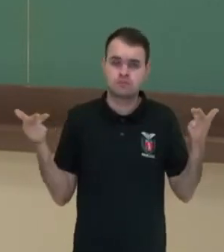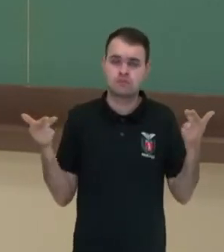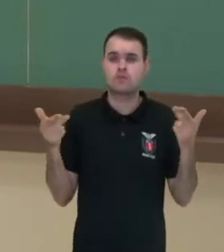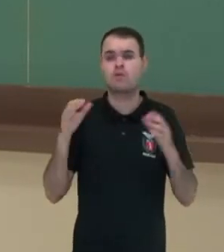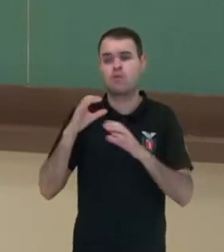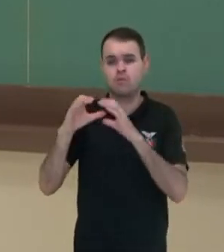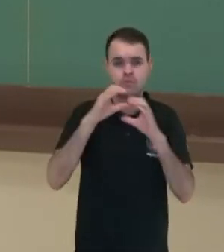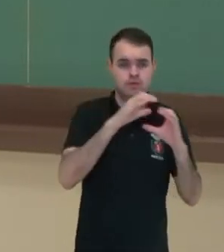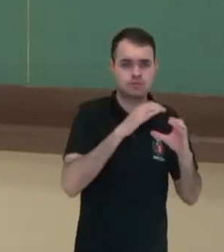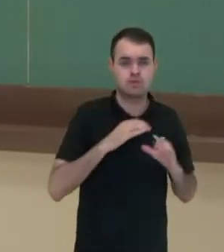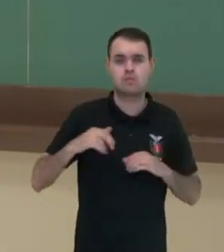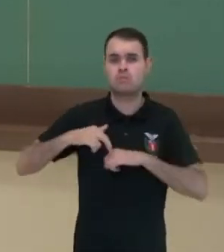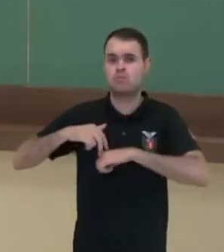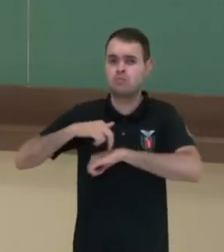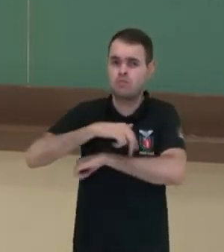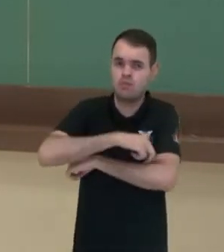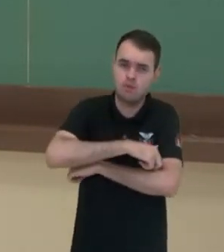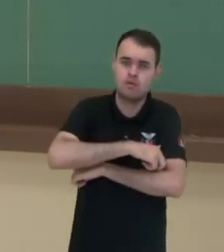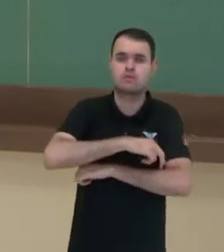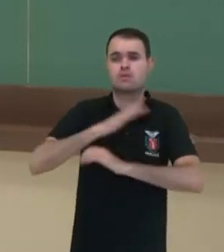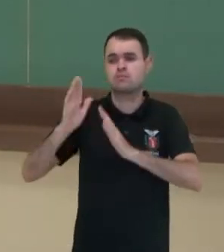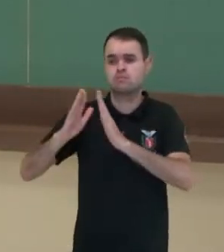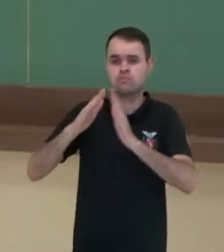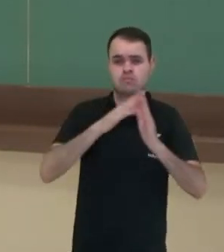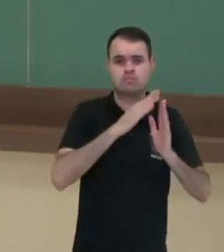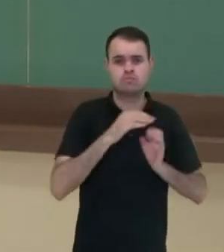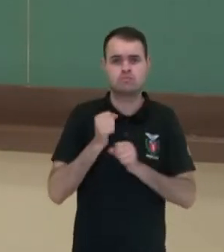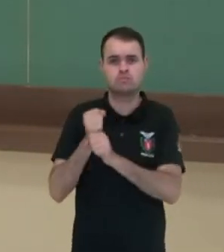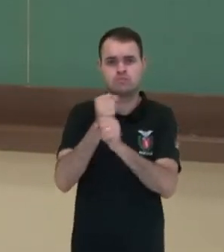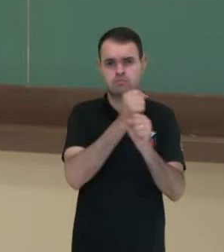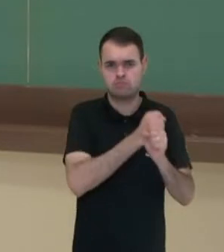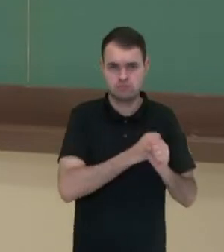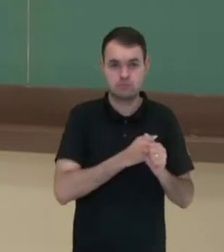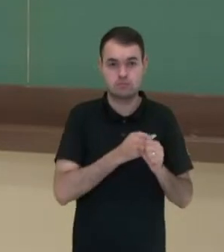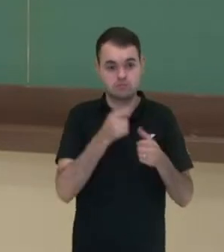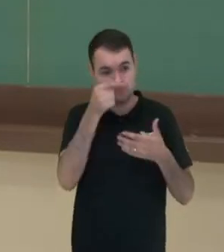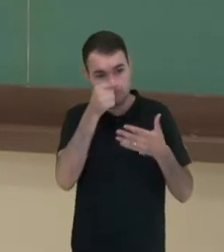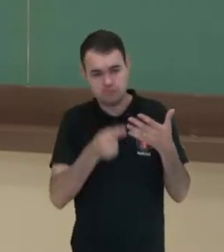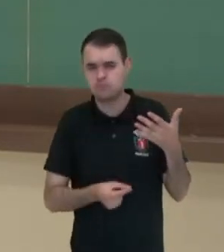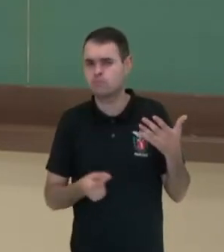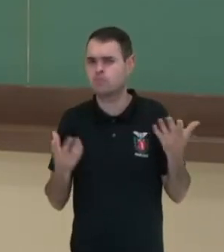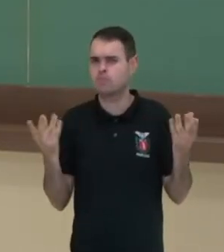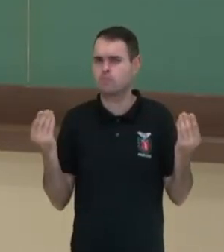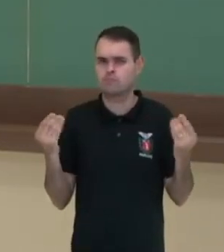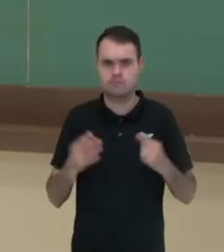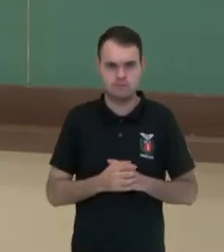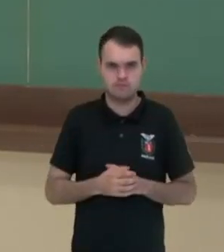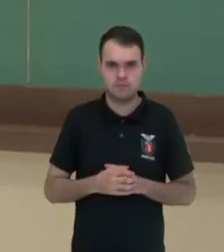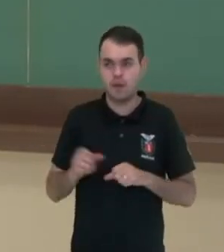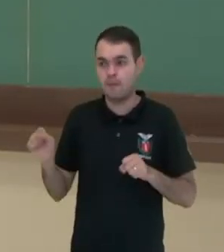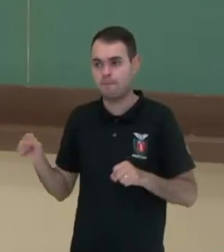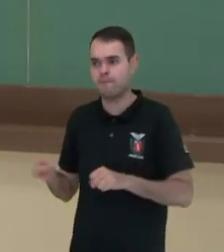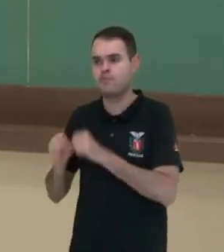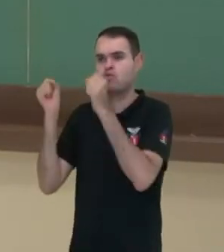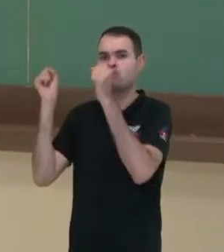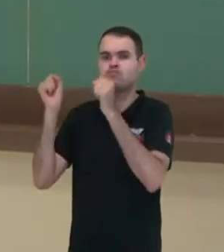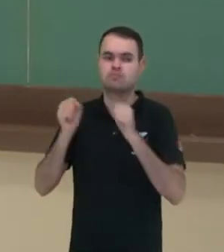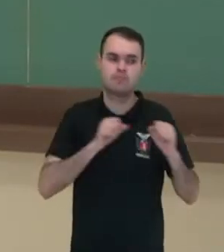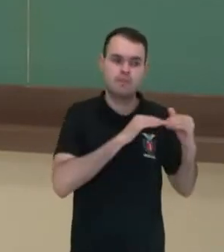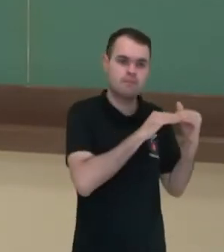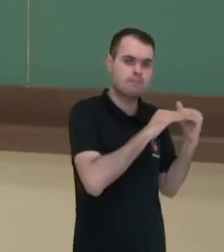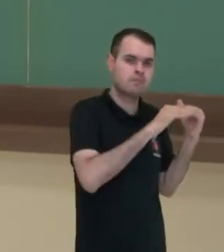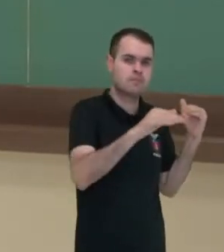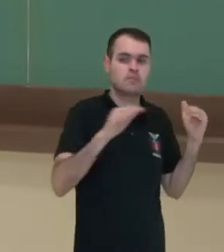na moda, na construção, nas moradias, em tudo. As rupturas e as permanências são os focos de